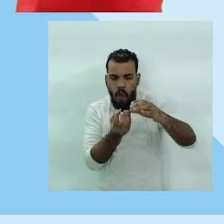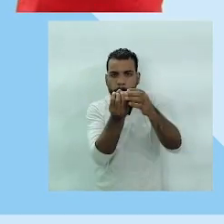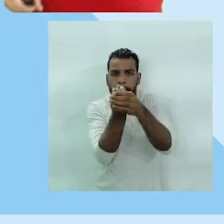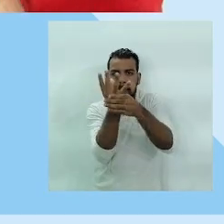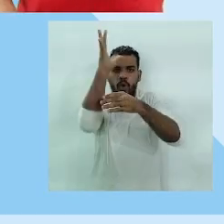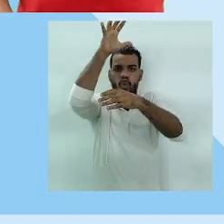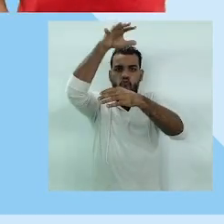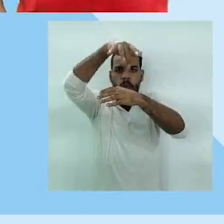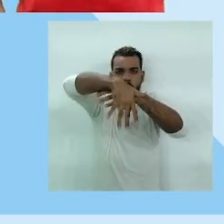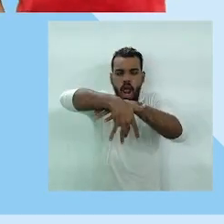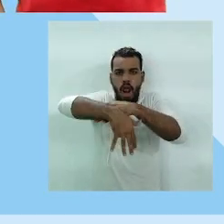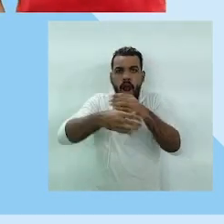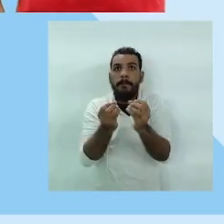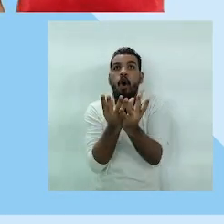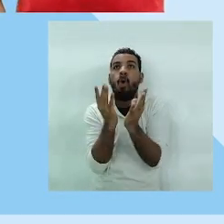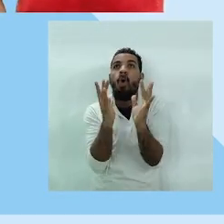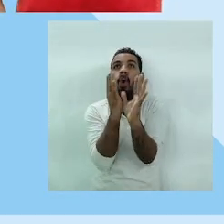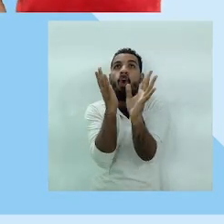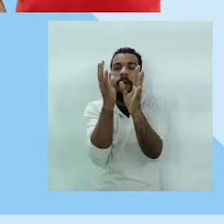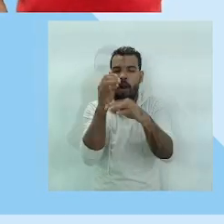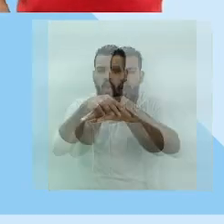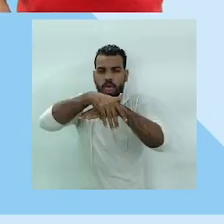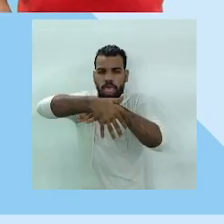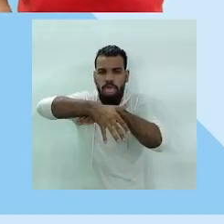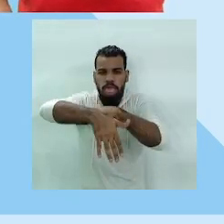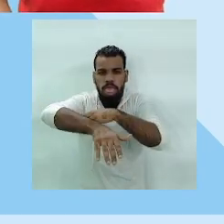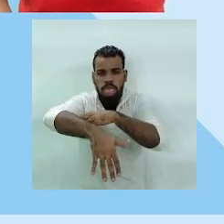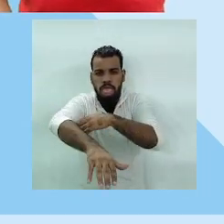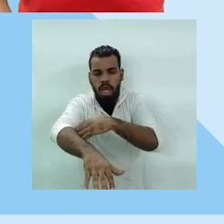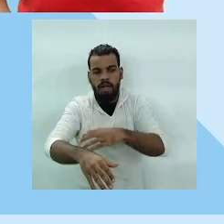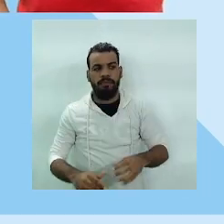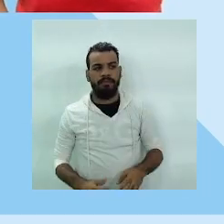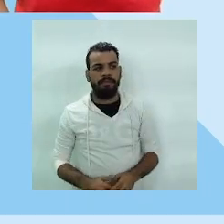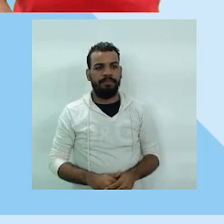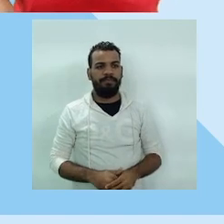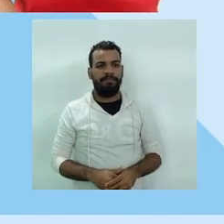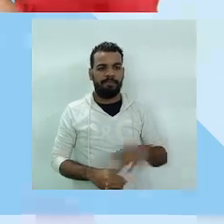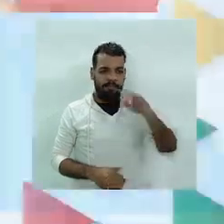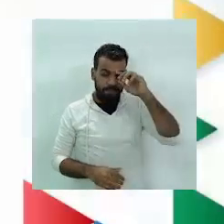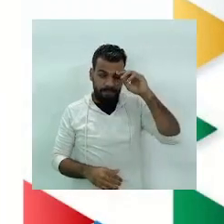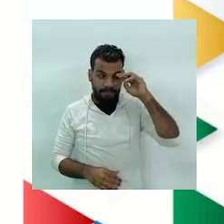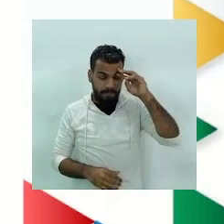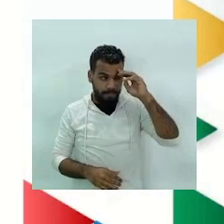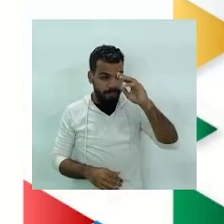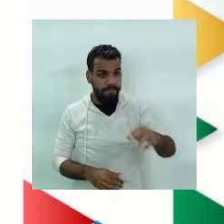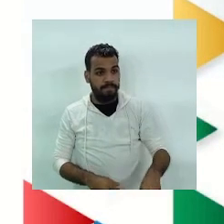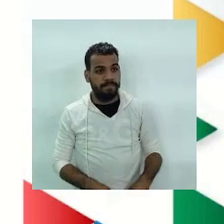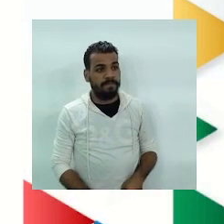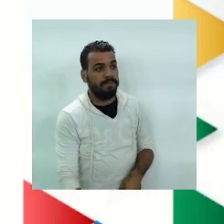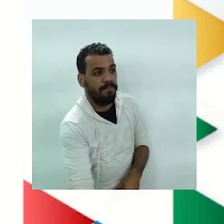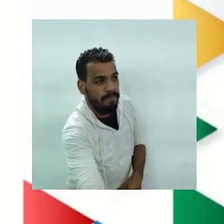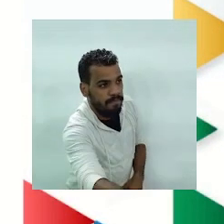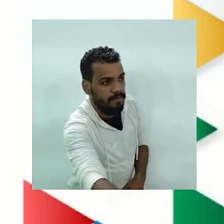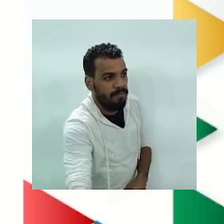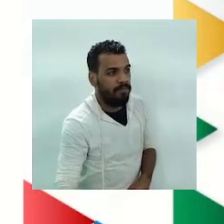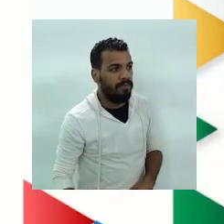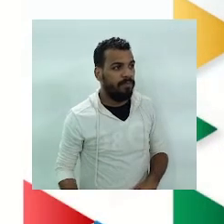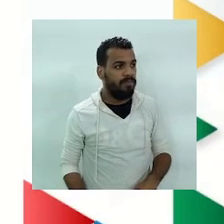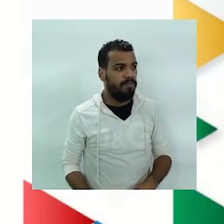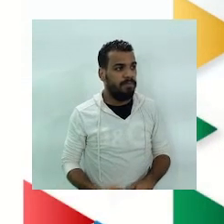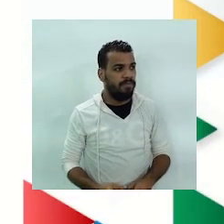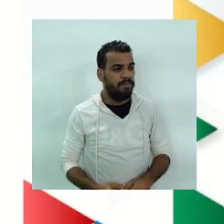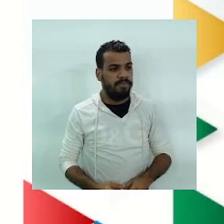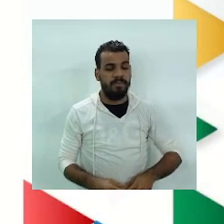certo? Se nós observarmos na tela, existe o basalto, que é usado em calçadas ou construções. Quando vocês andam